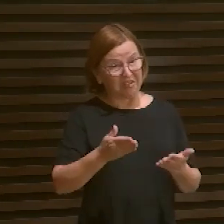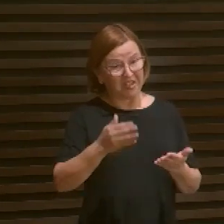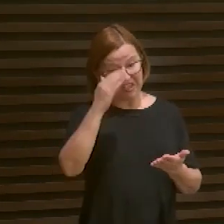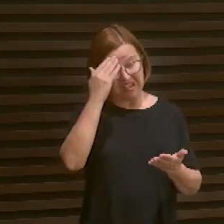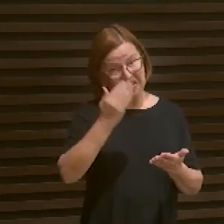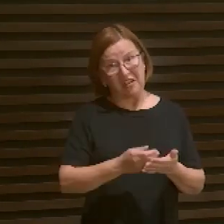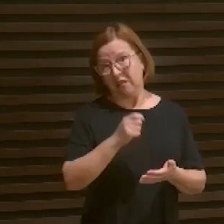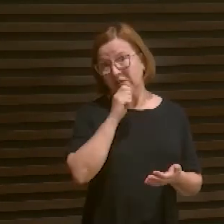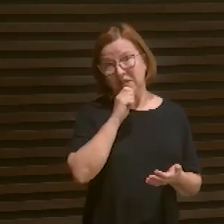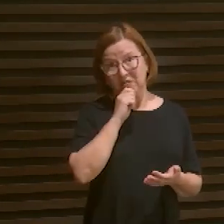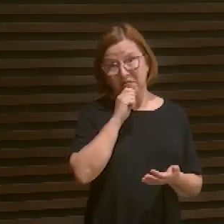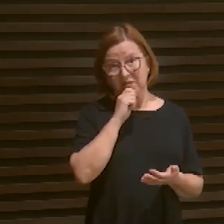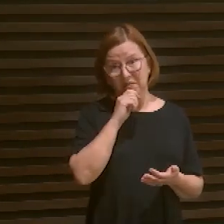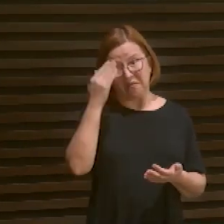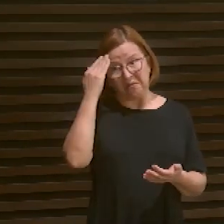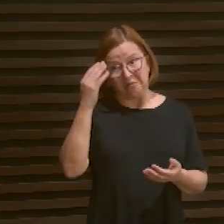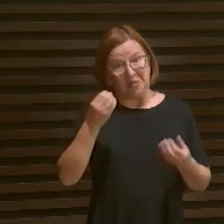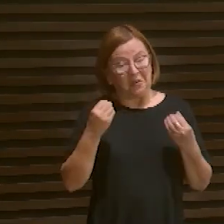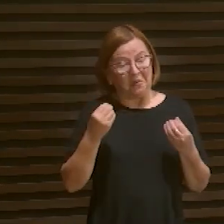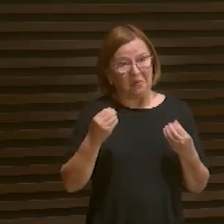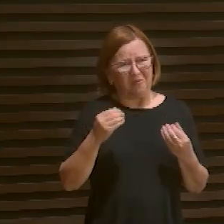vão nas escrituras, mas